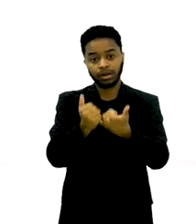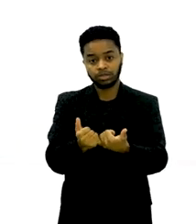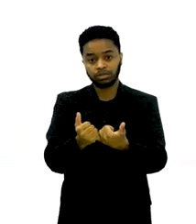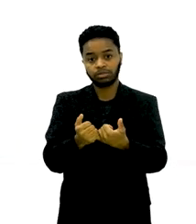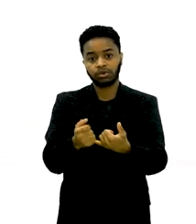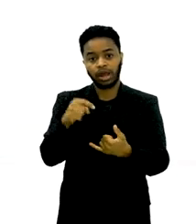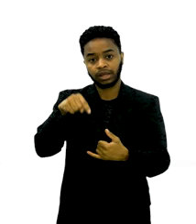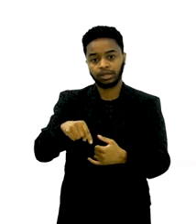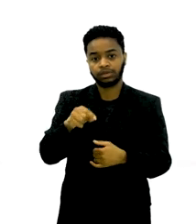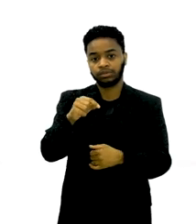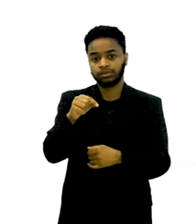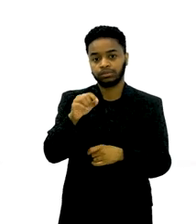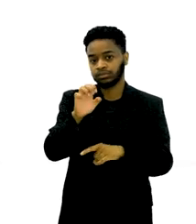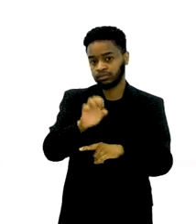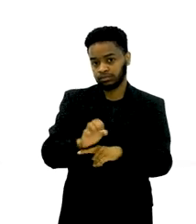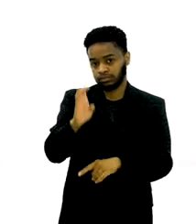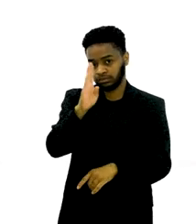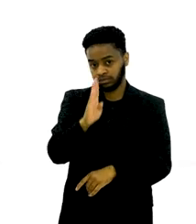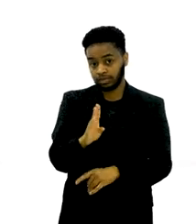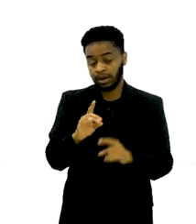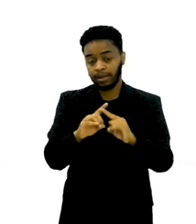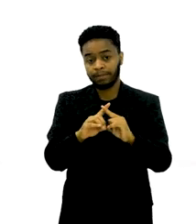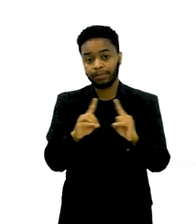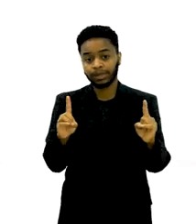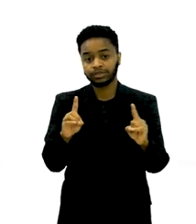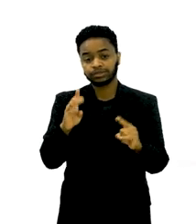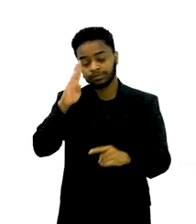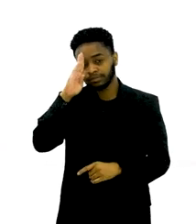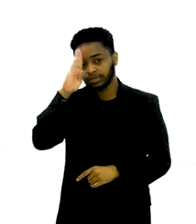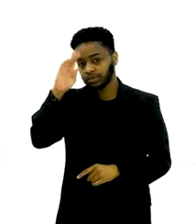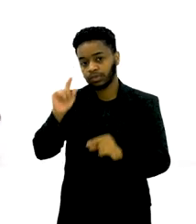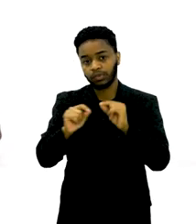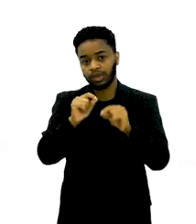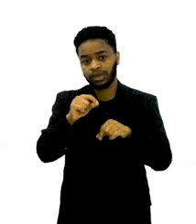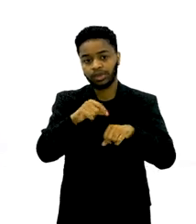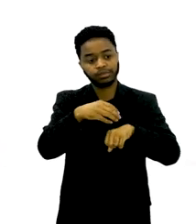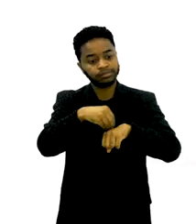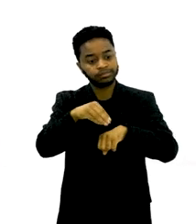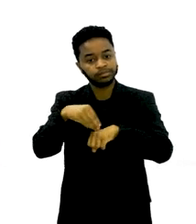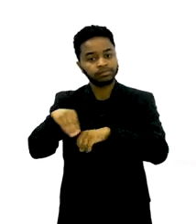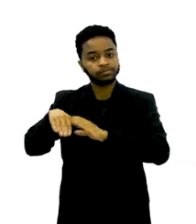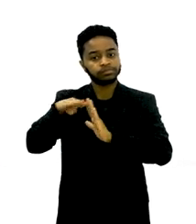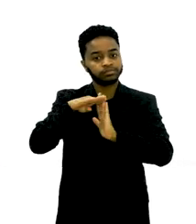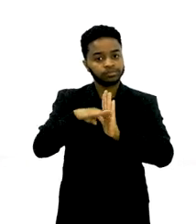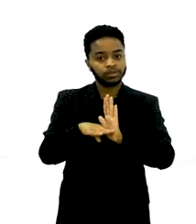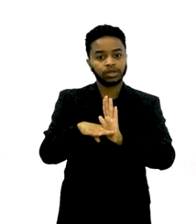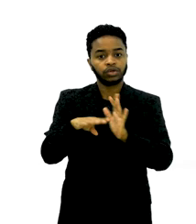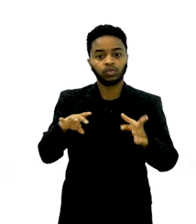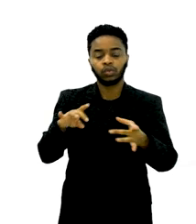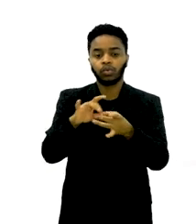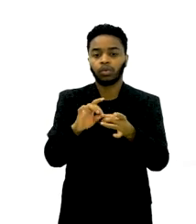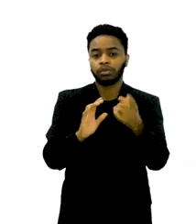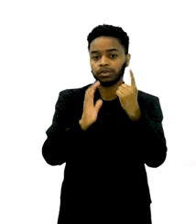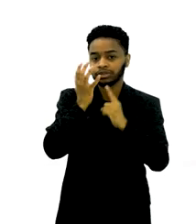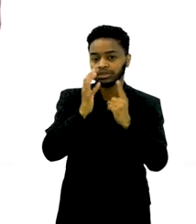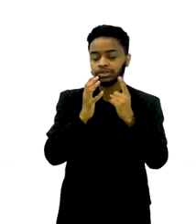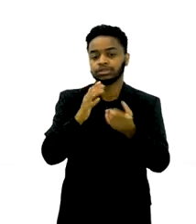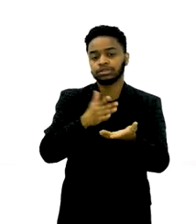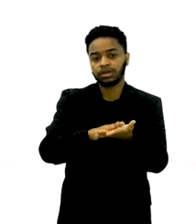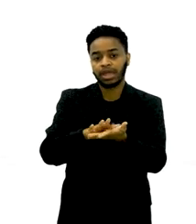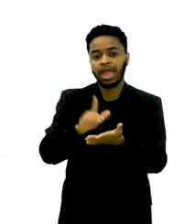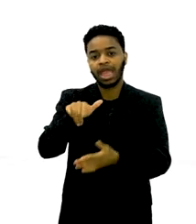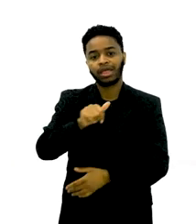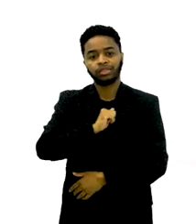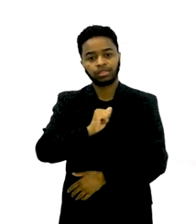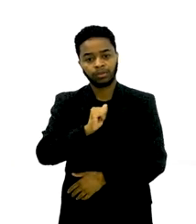patrimônio do estado brasileiro mais importante é que toda a instrução foi feita por sambistas e mostrar que esse sambista era